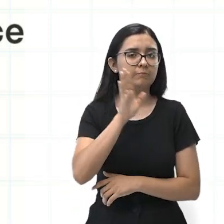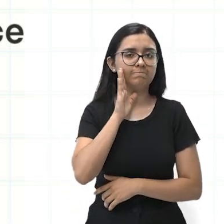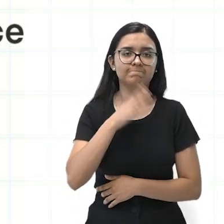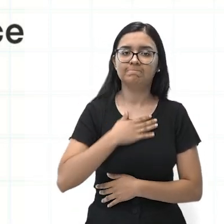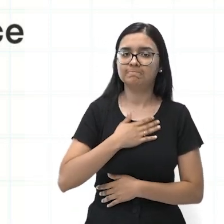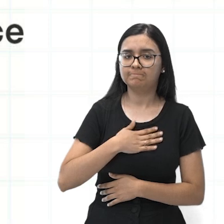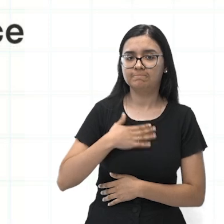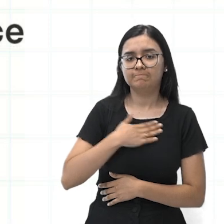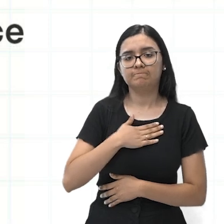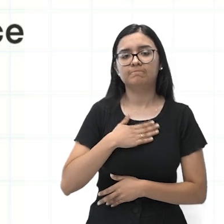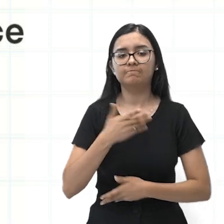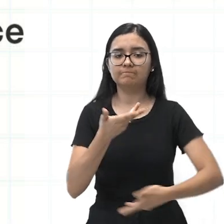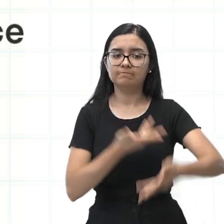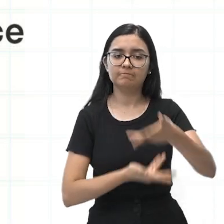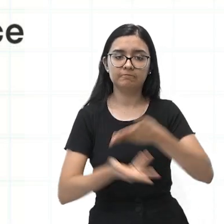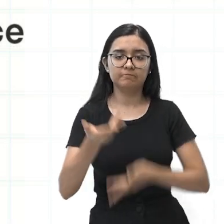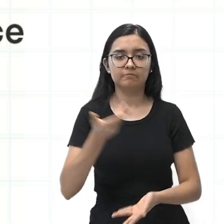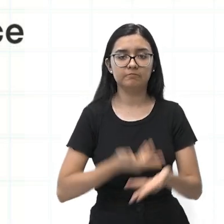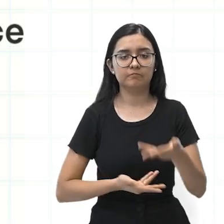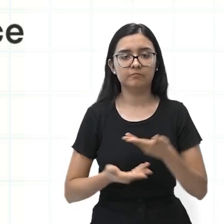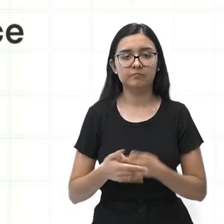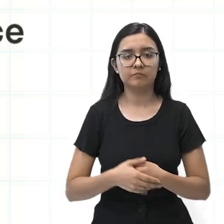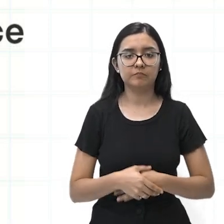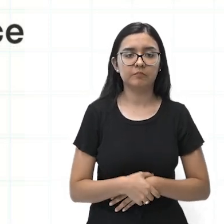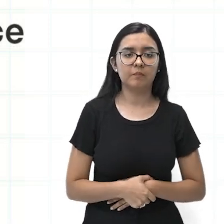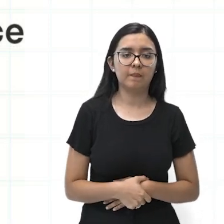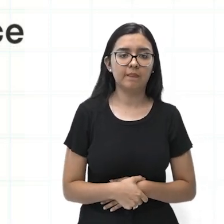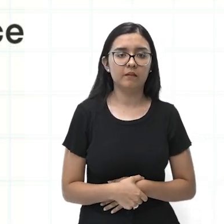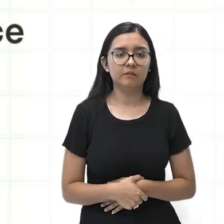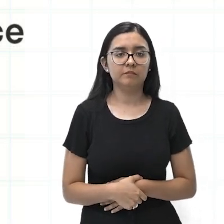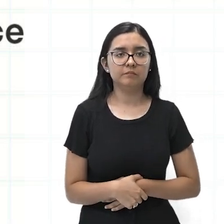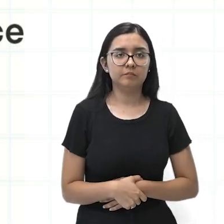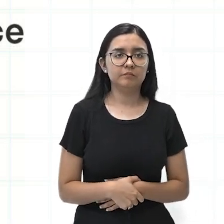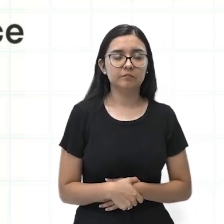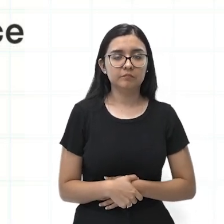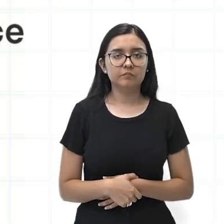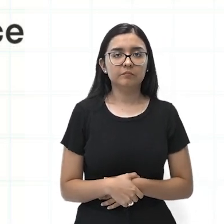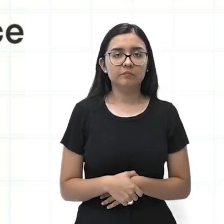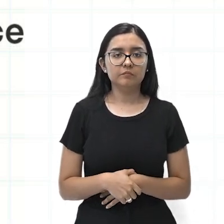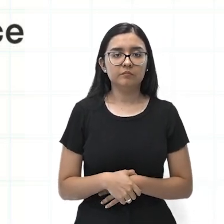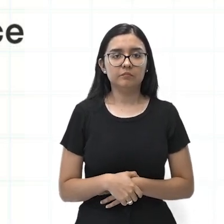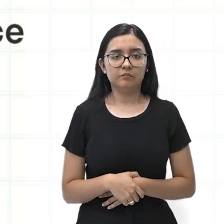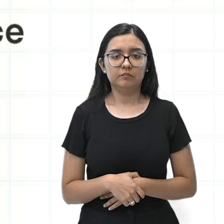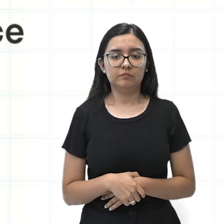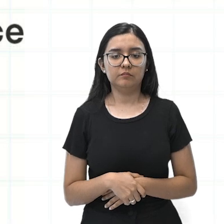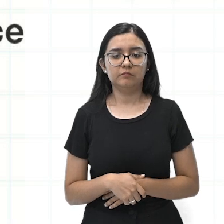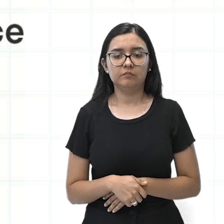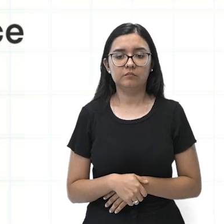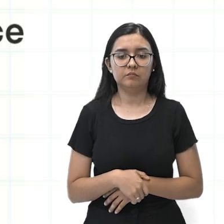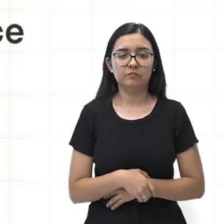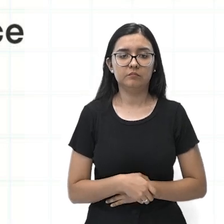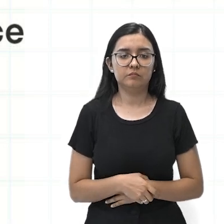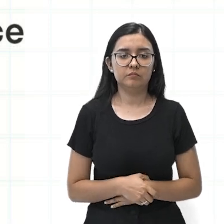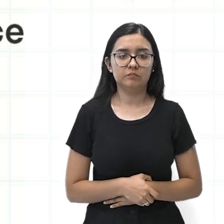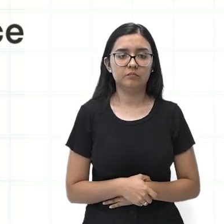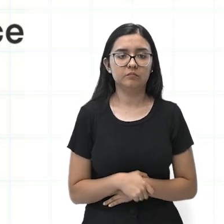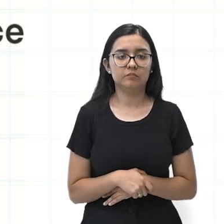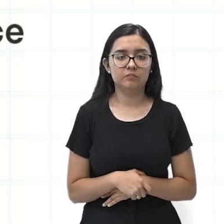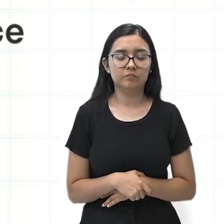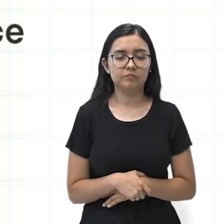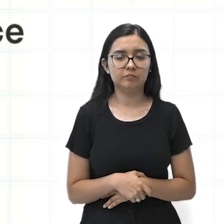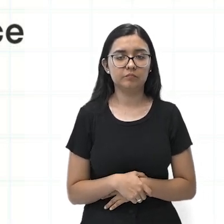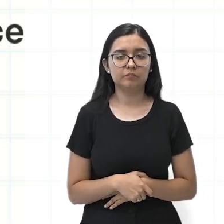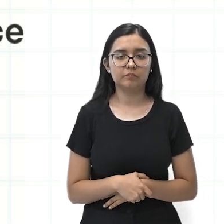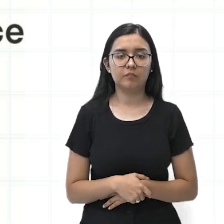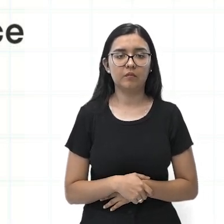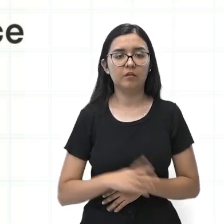tá? Amigável. It has a big playground for students to play during breaks and a